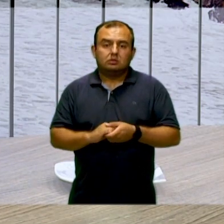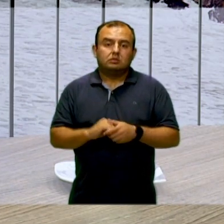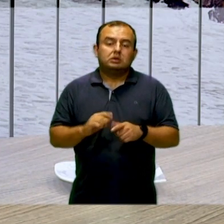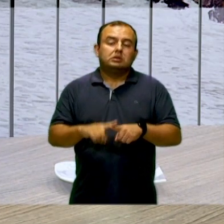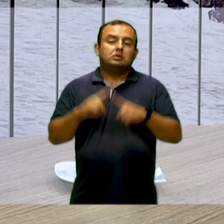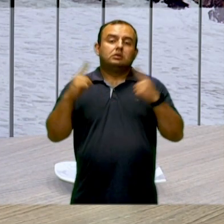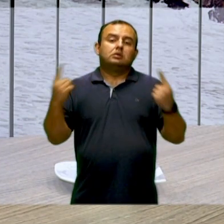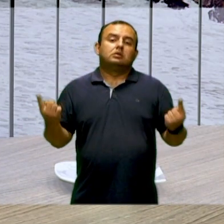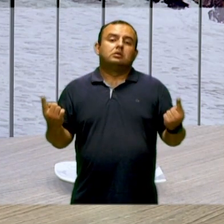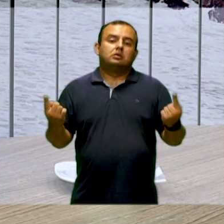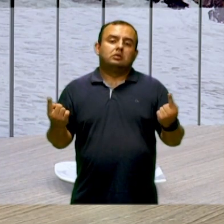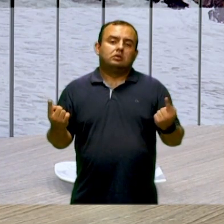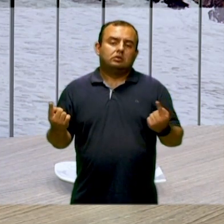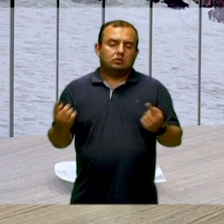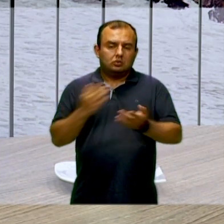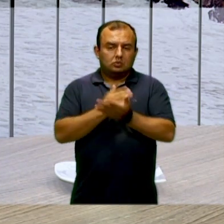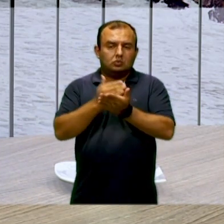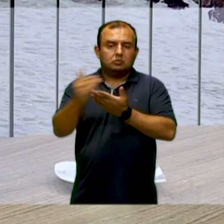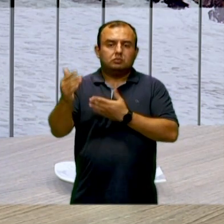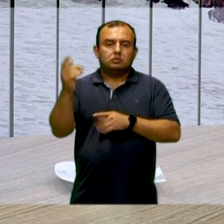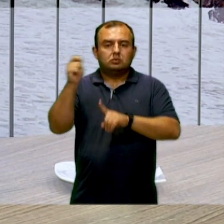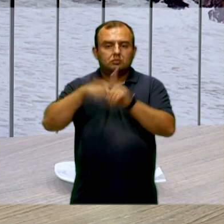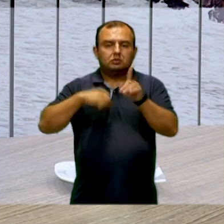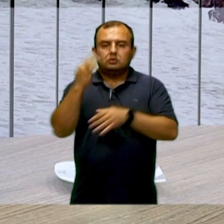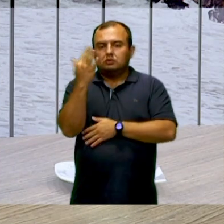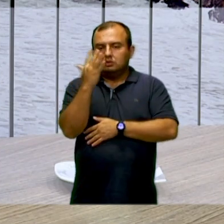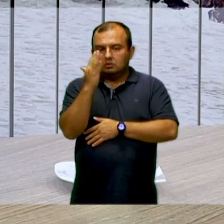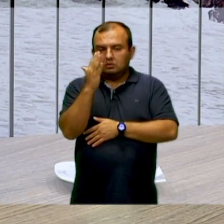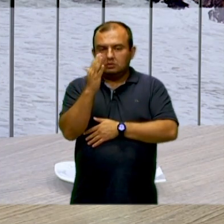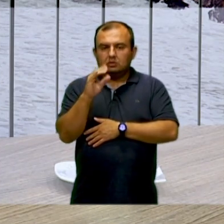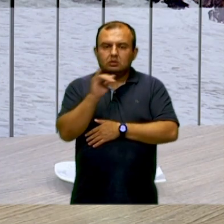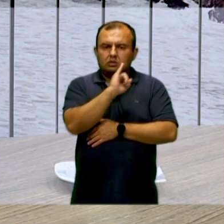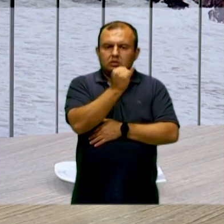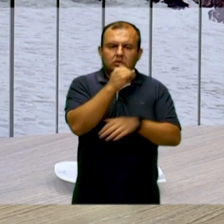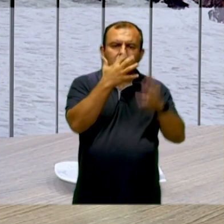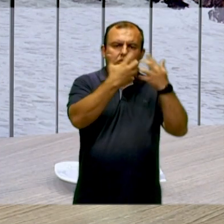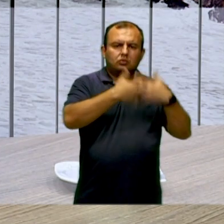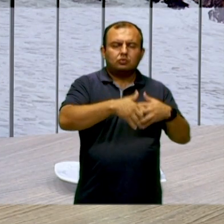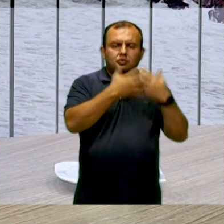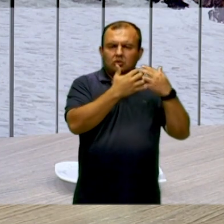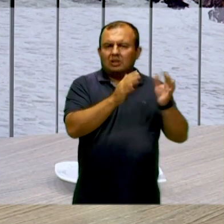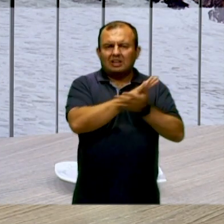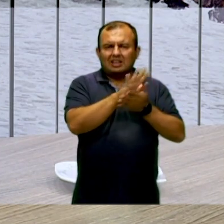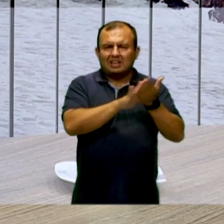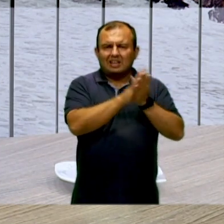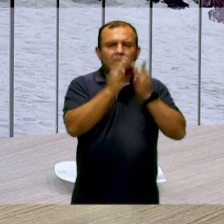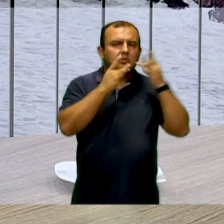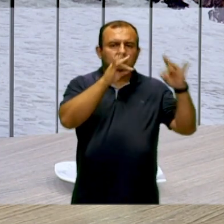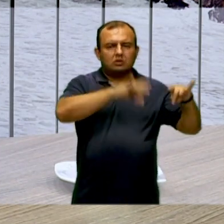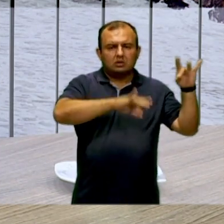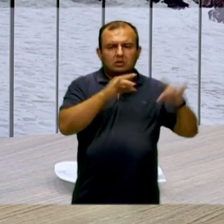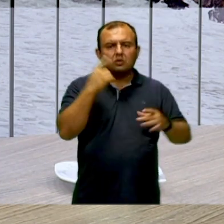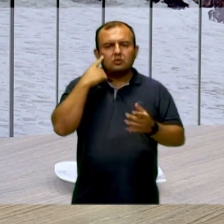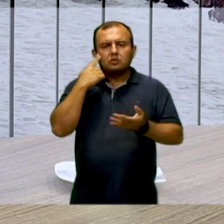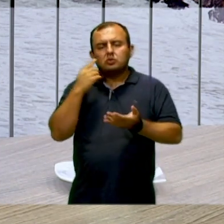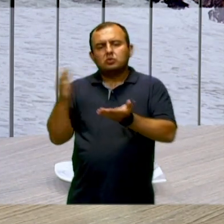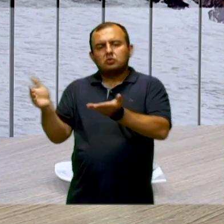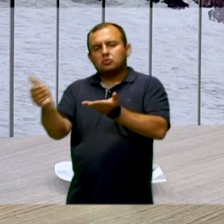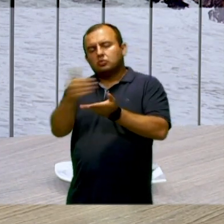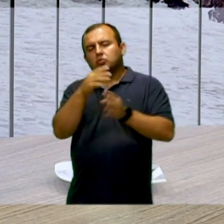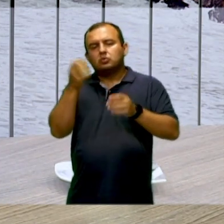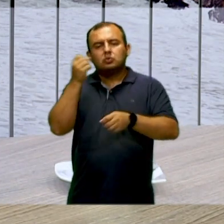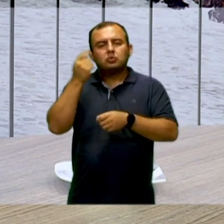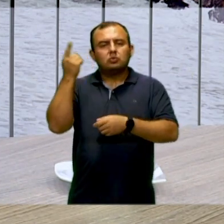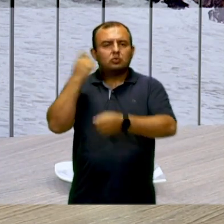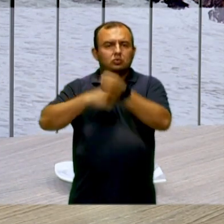Porém, nós abrimos no início de fevereiro. Em janeiro nunca funciona nada no teatro. Eu fiz o levantamento dos outros